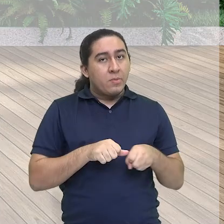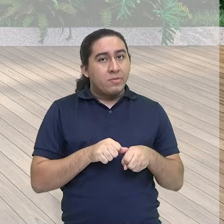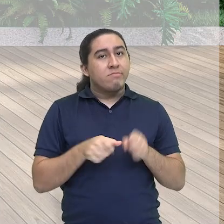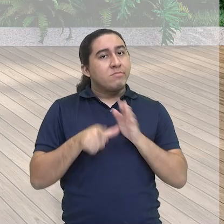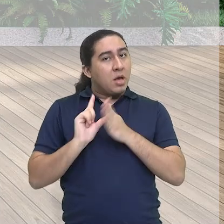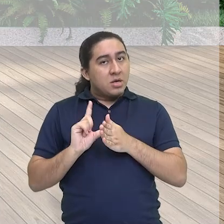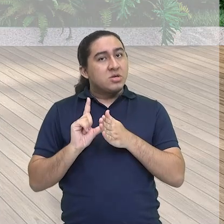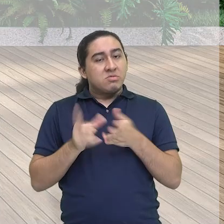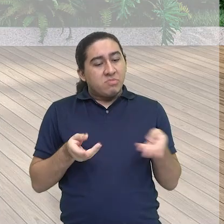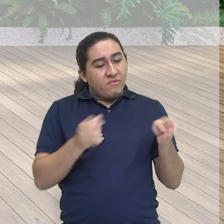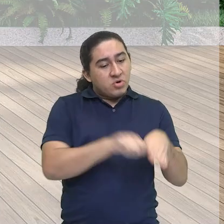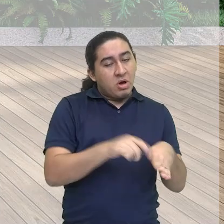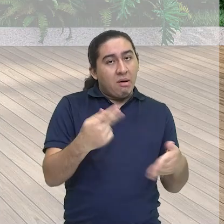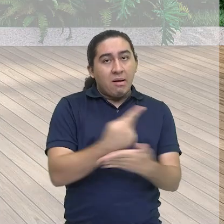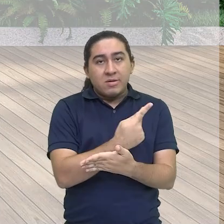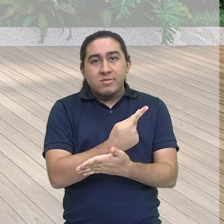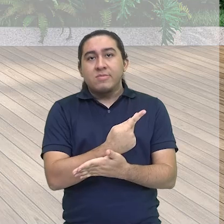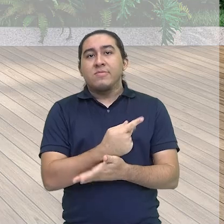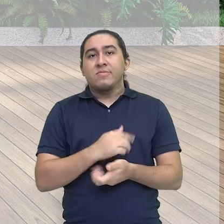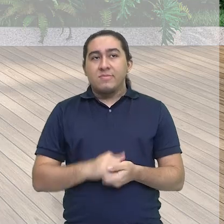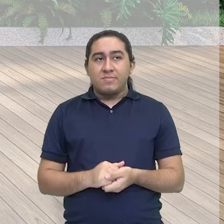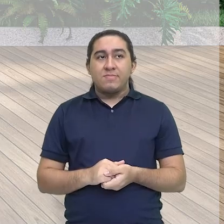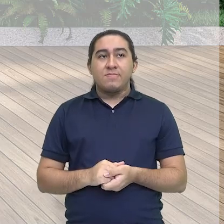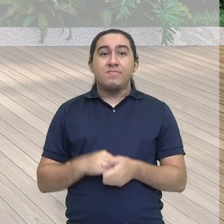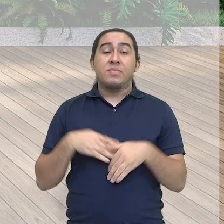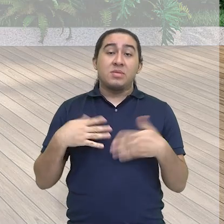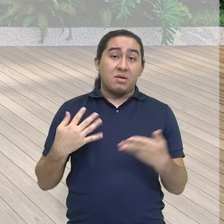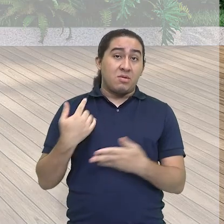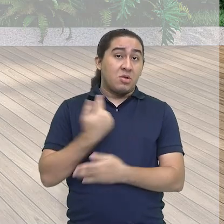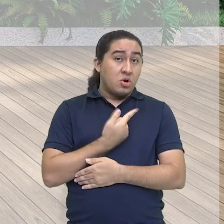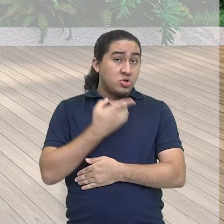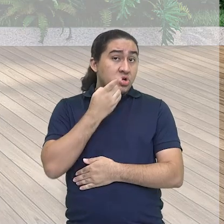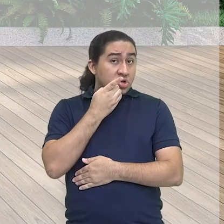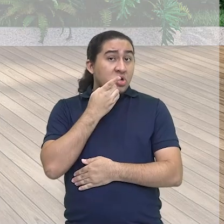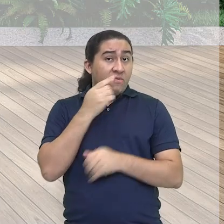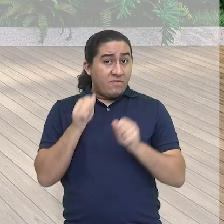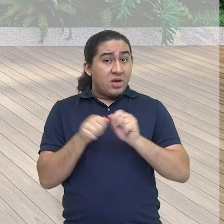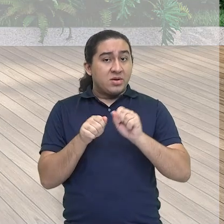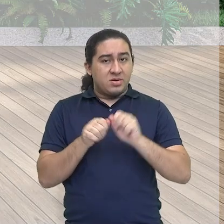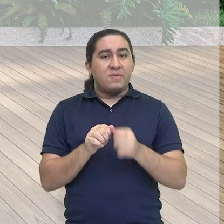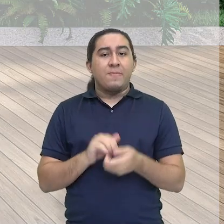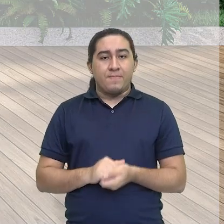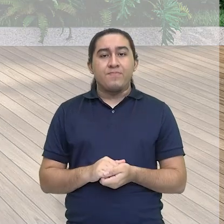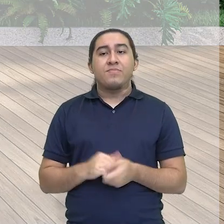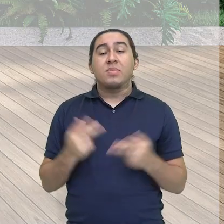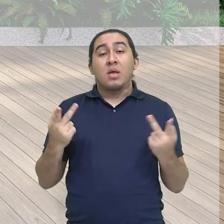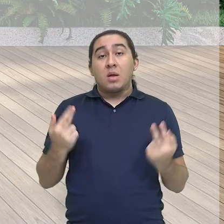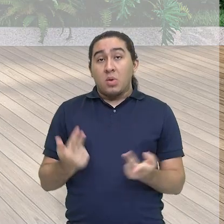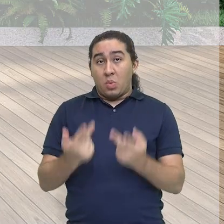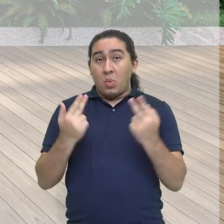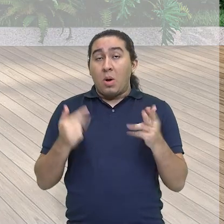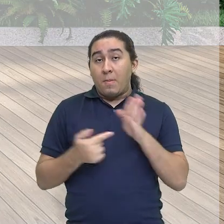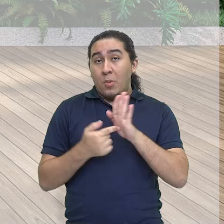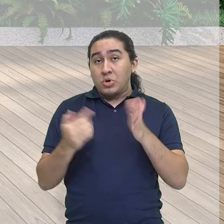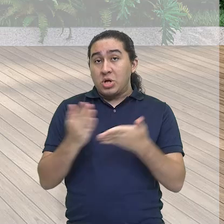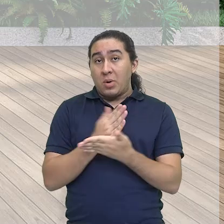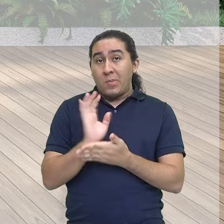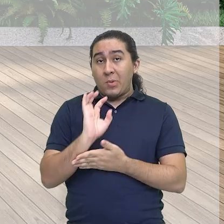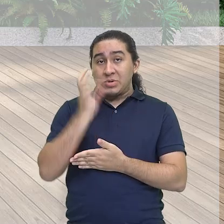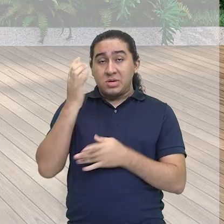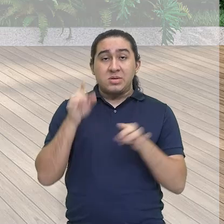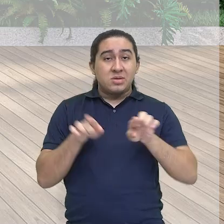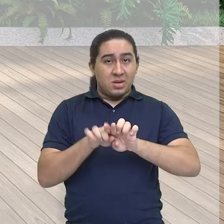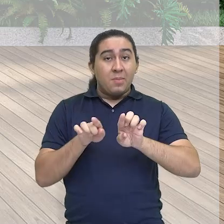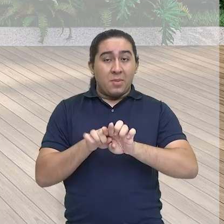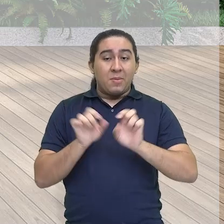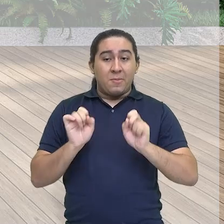e não fechou direito, né? Então a gente faz isso no dia a dia. Como a gente também vai apresentar algumas situações